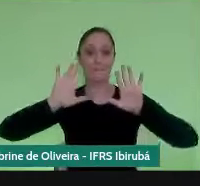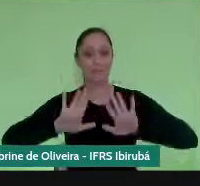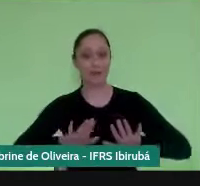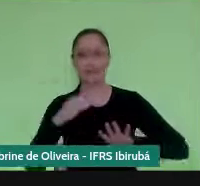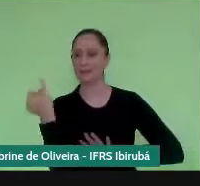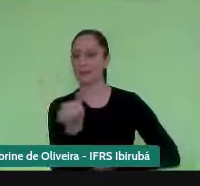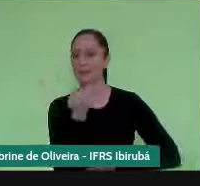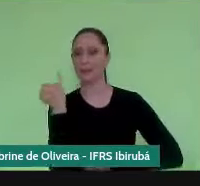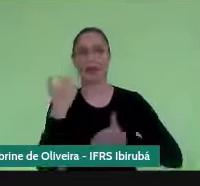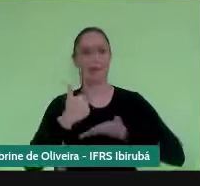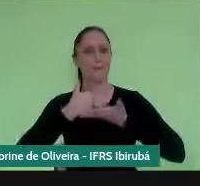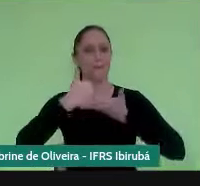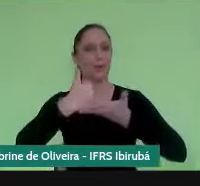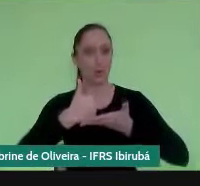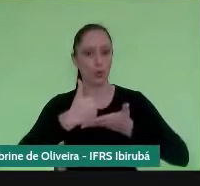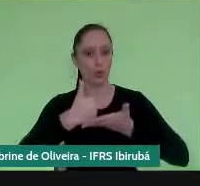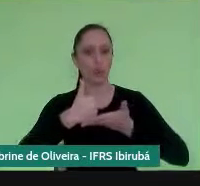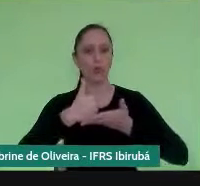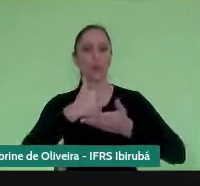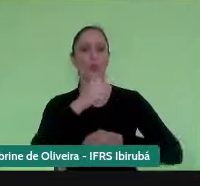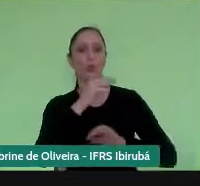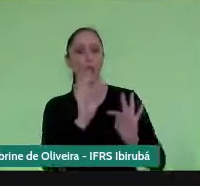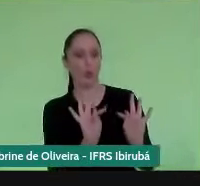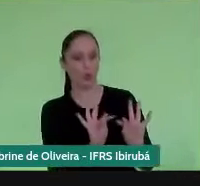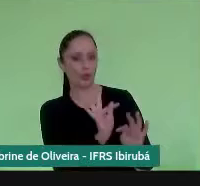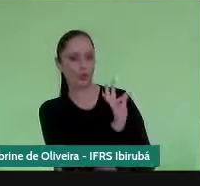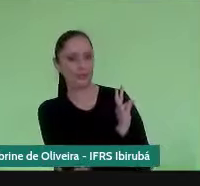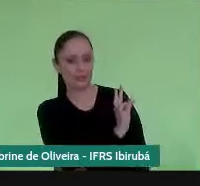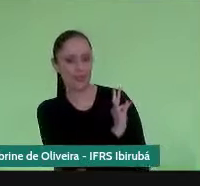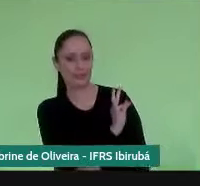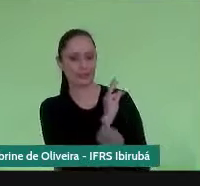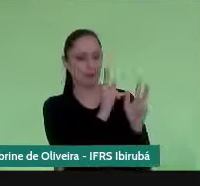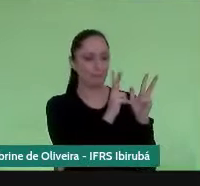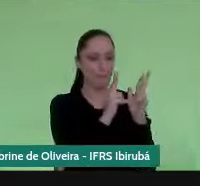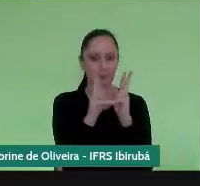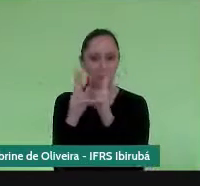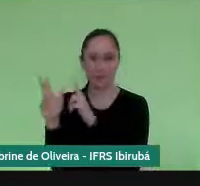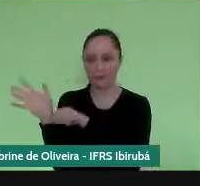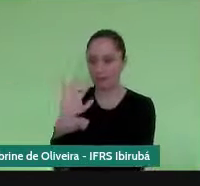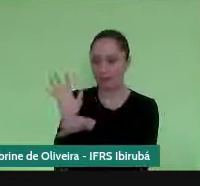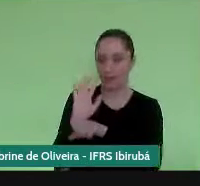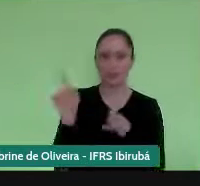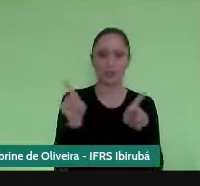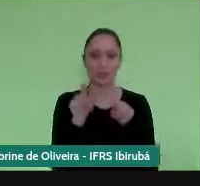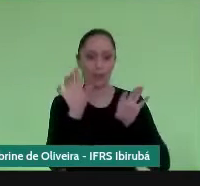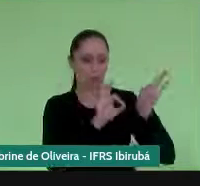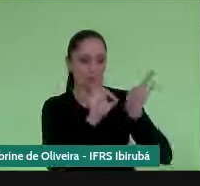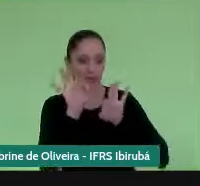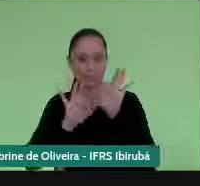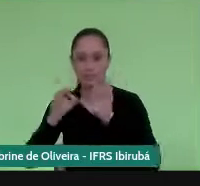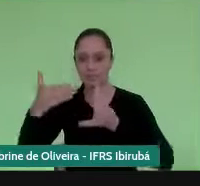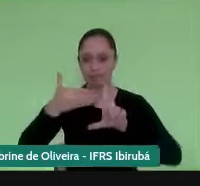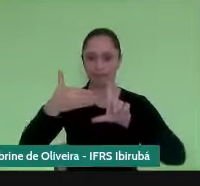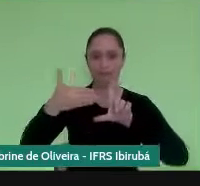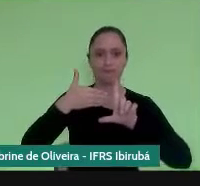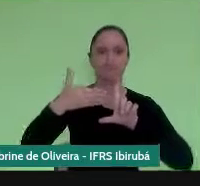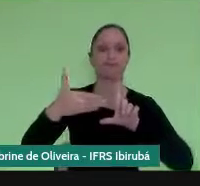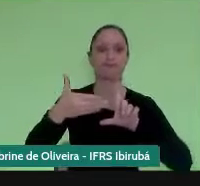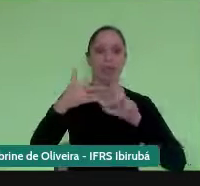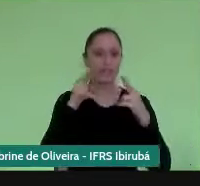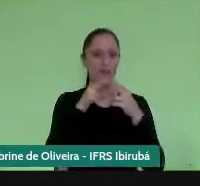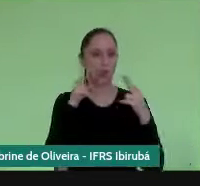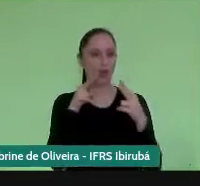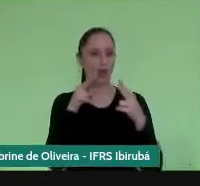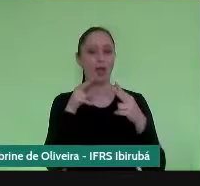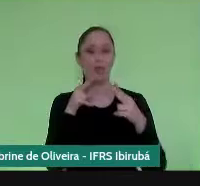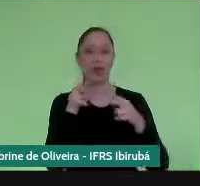técnico para a edição dos vídeos, para a organização dos ambientes virtuais, como isso acabou também se